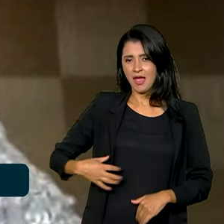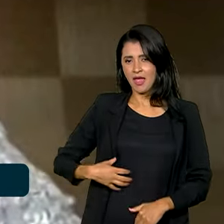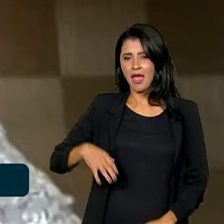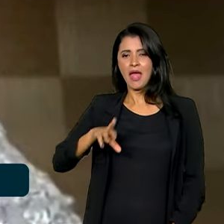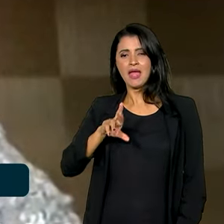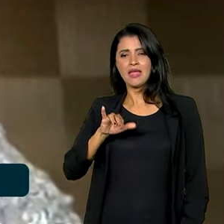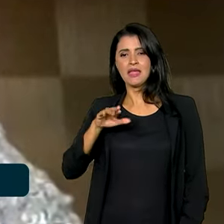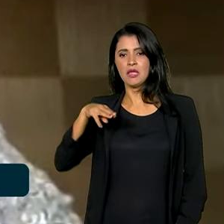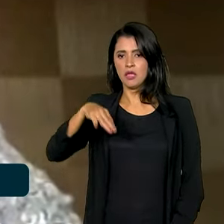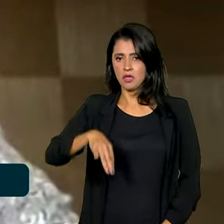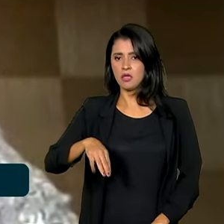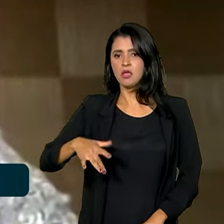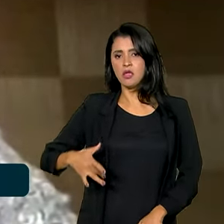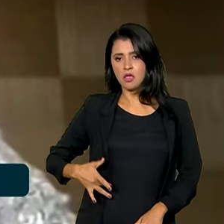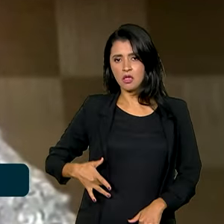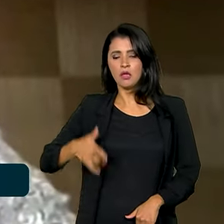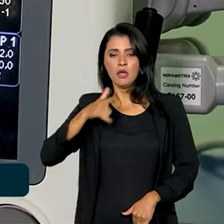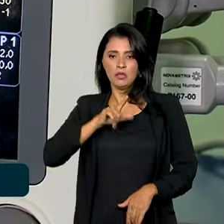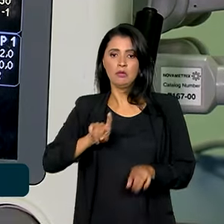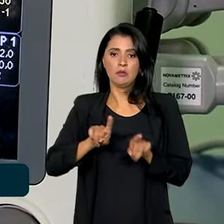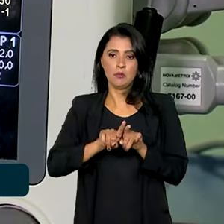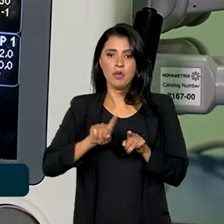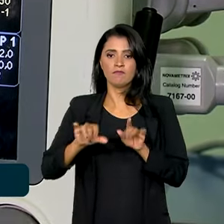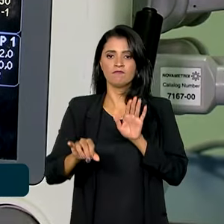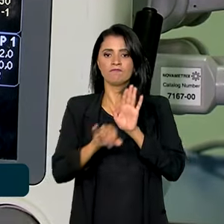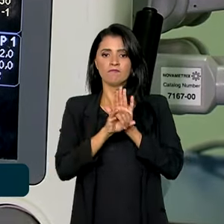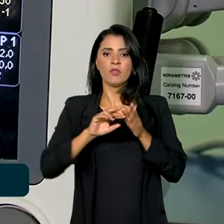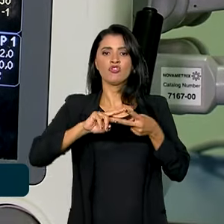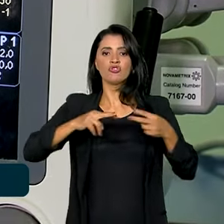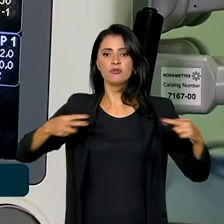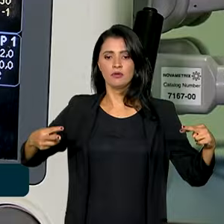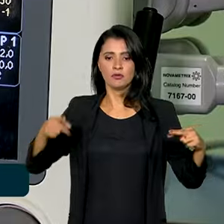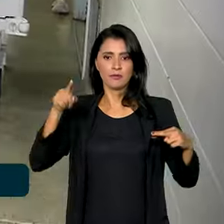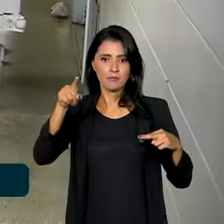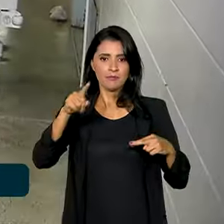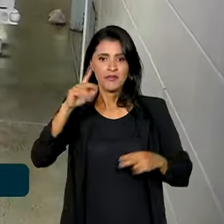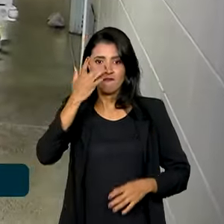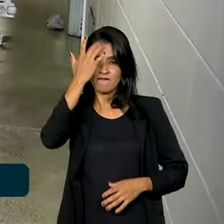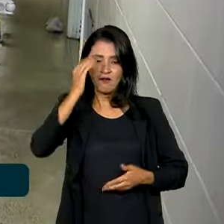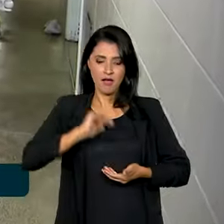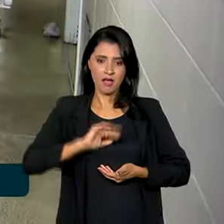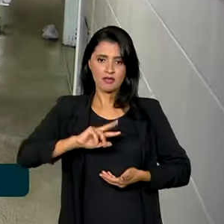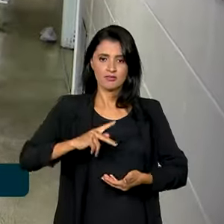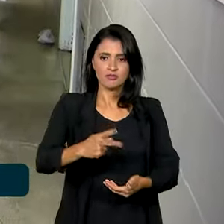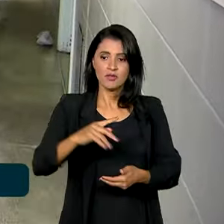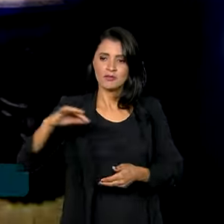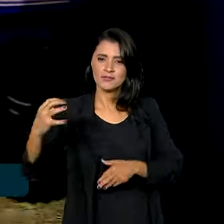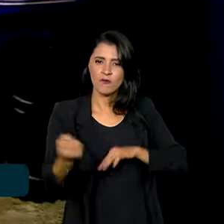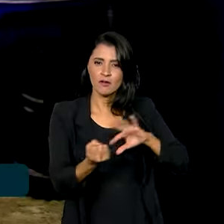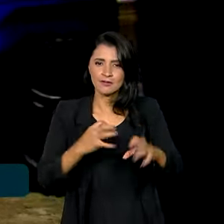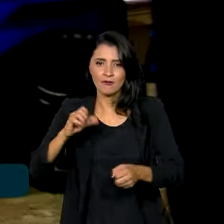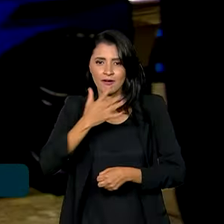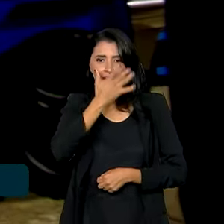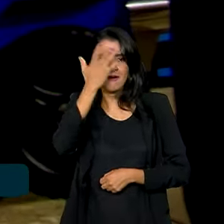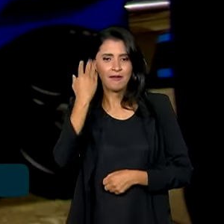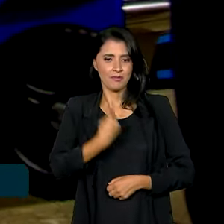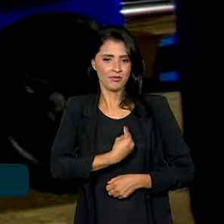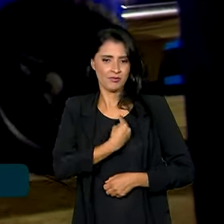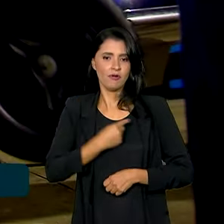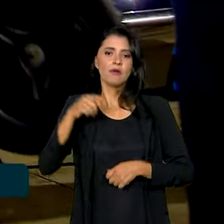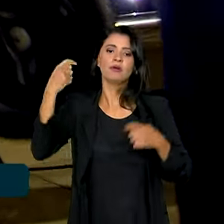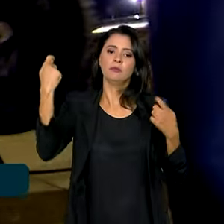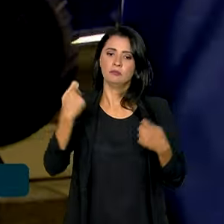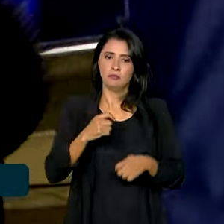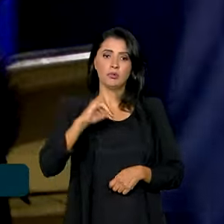pouco além, que a gente tem a identidade genética. E para facilitar o transplante e salvar muitas vidas, é importante que a pessoa